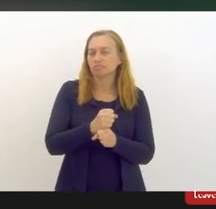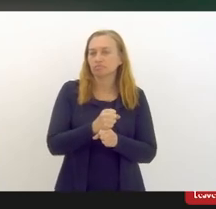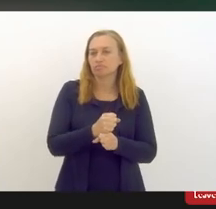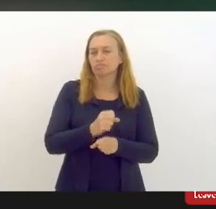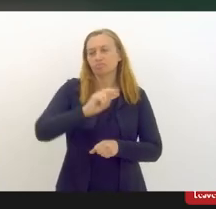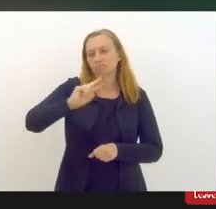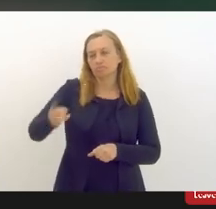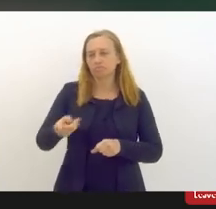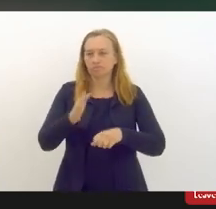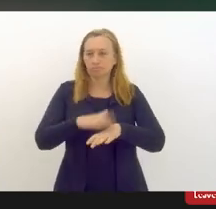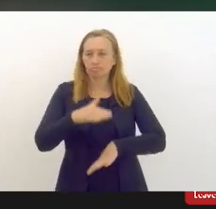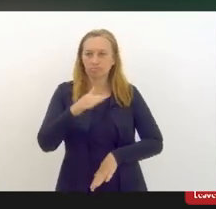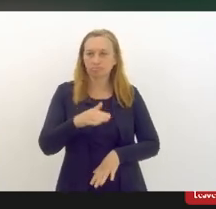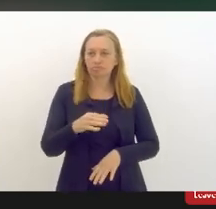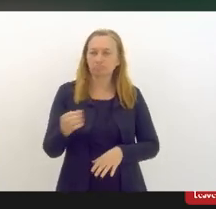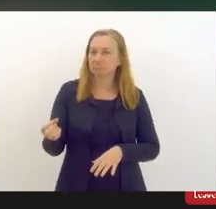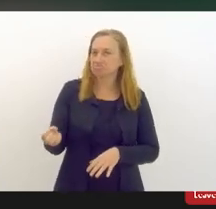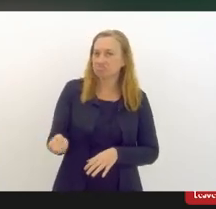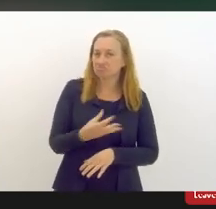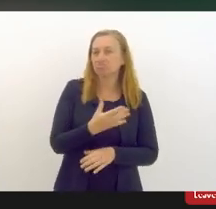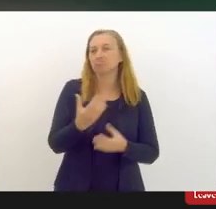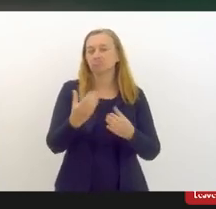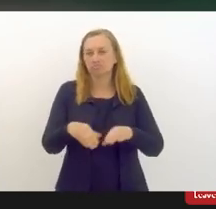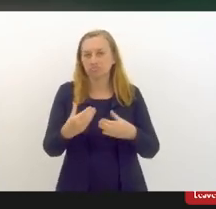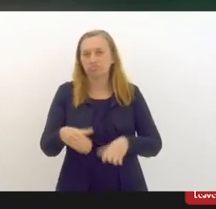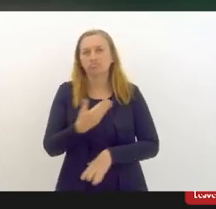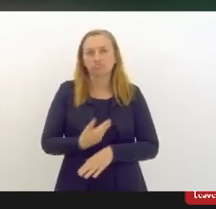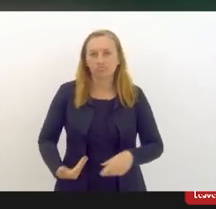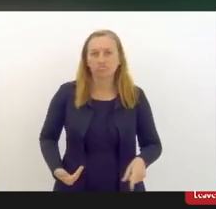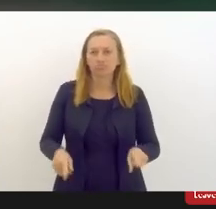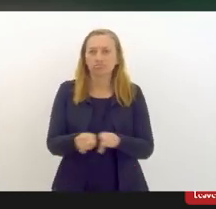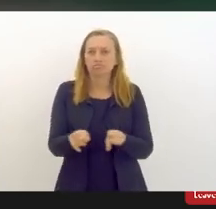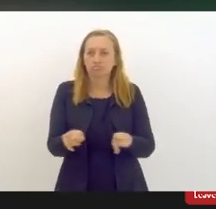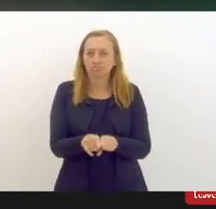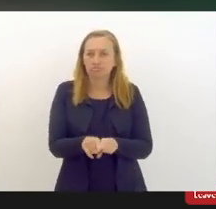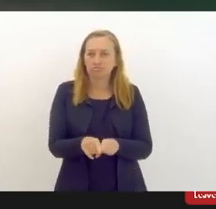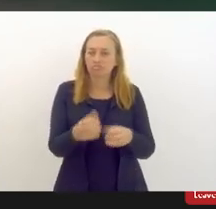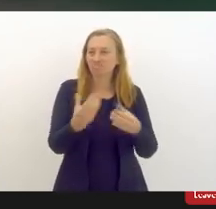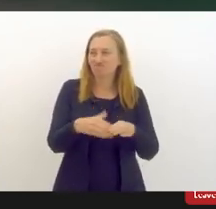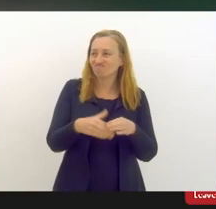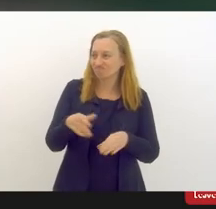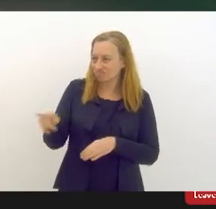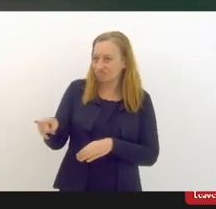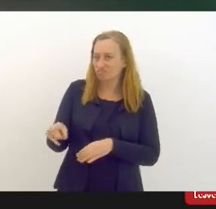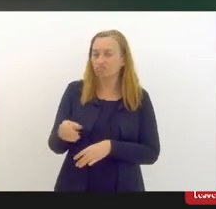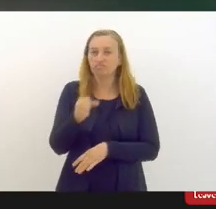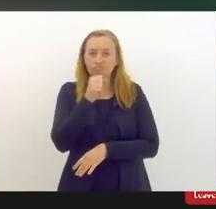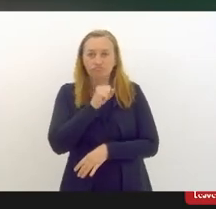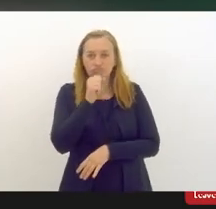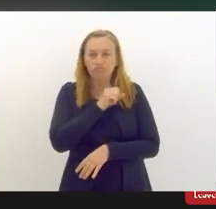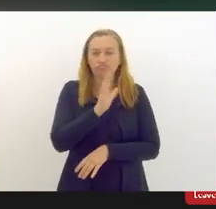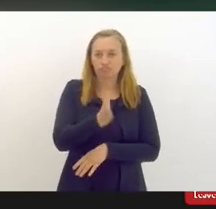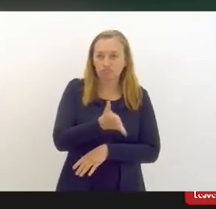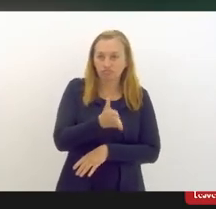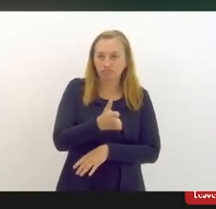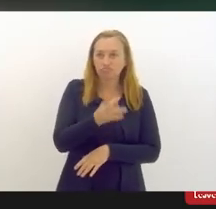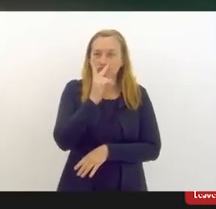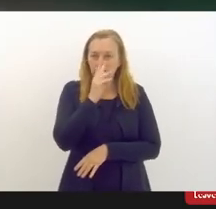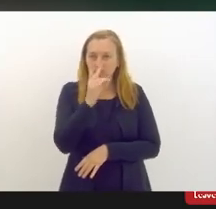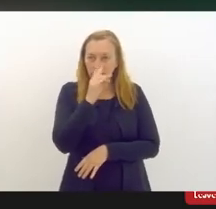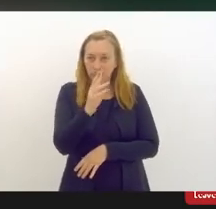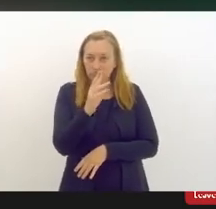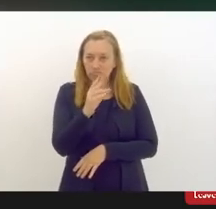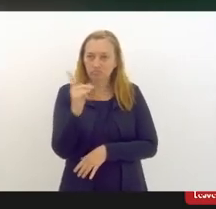realização de novos concursos públicos também, porque esses concursos são antigos, né? E parece que parte